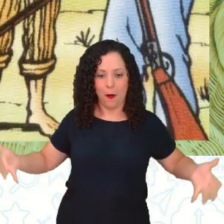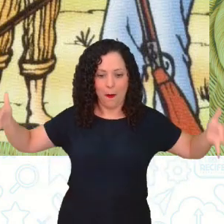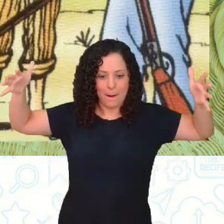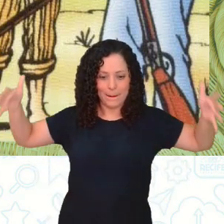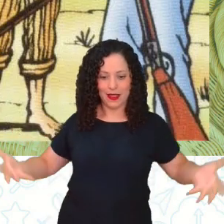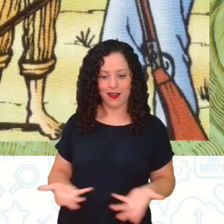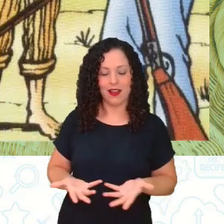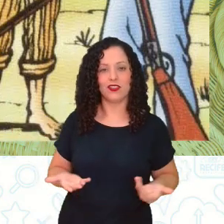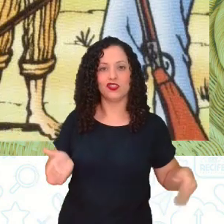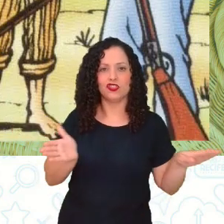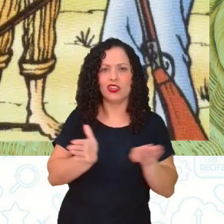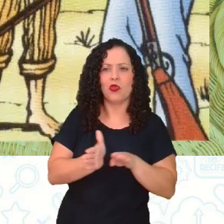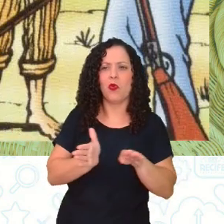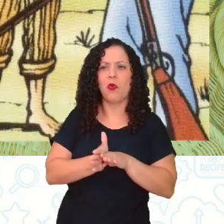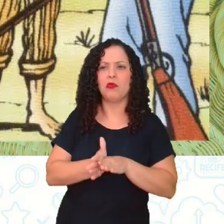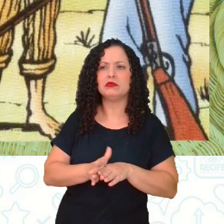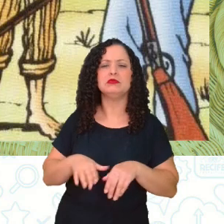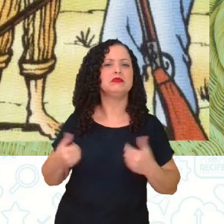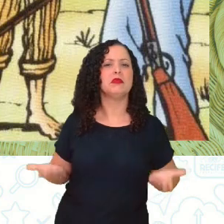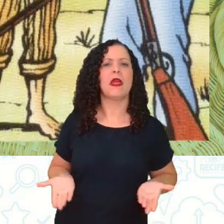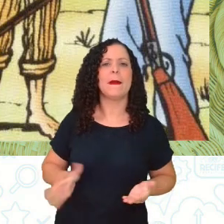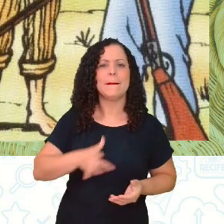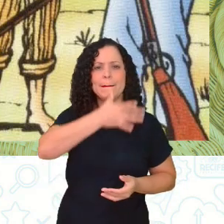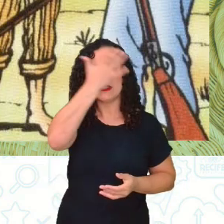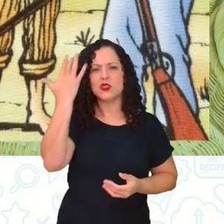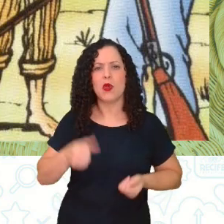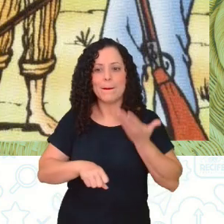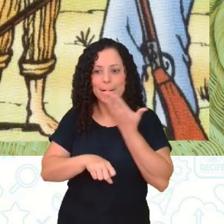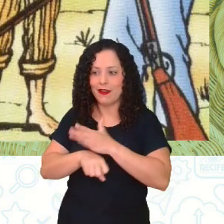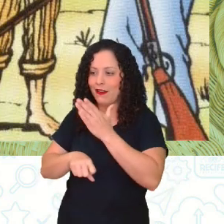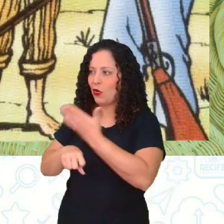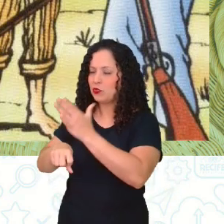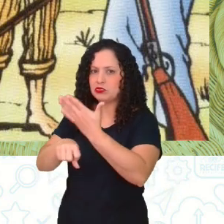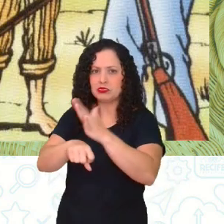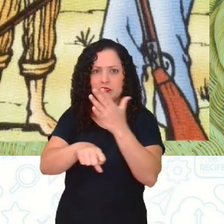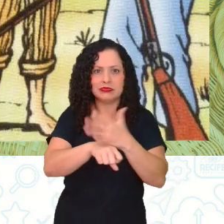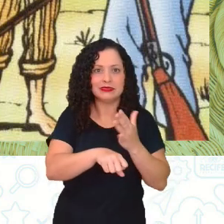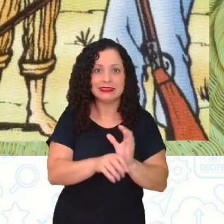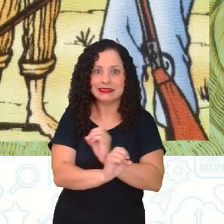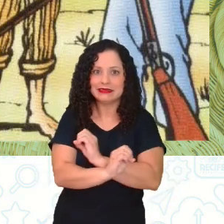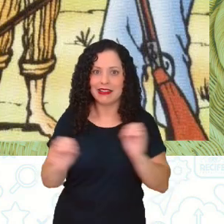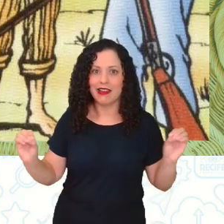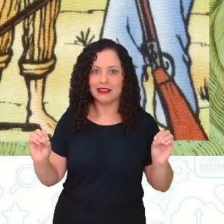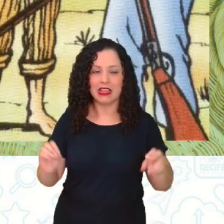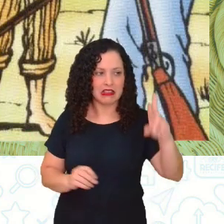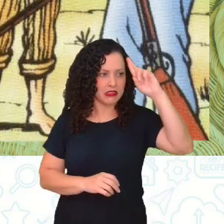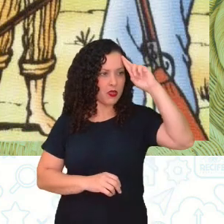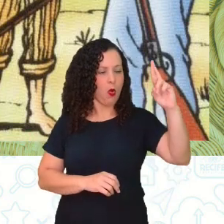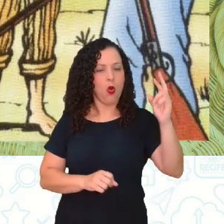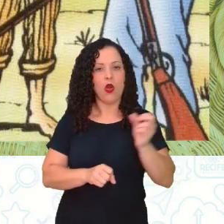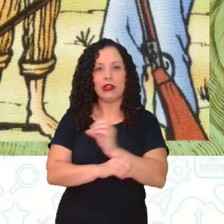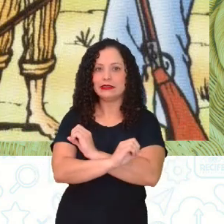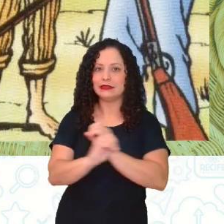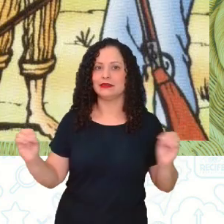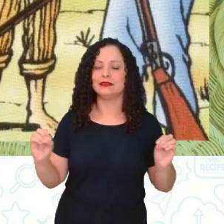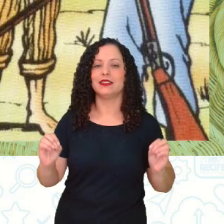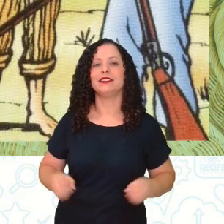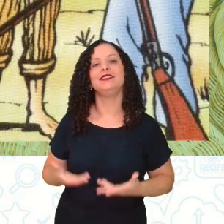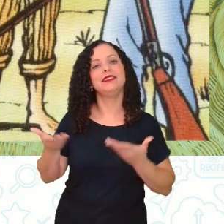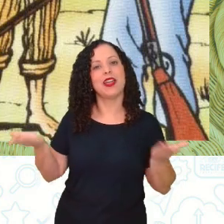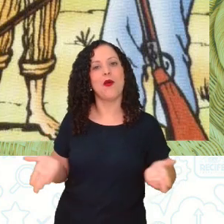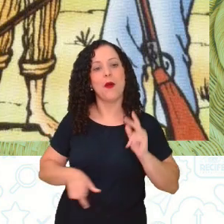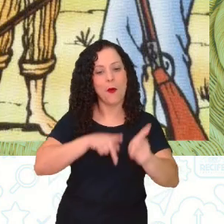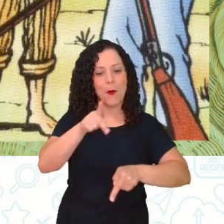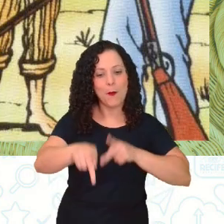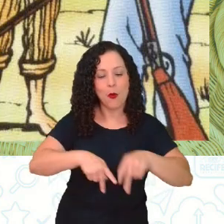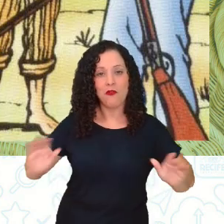cadê o branco? Não há mais branco, não há mais senhor. Certo? Então, era uma saudação da